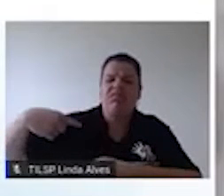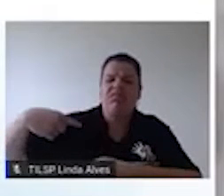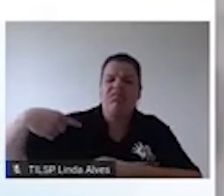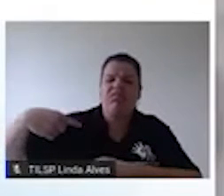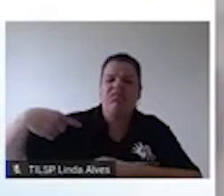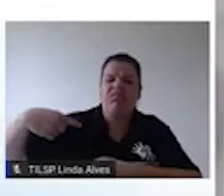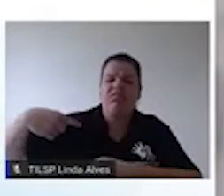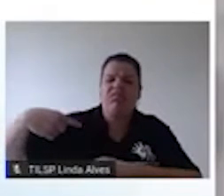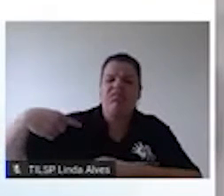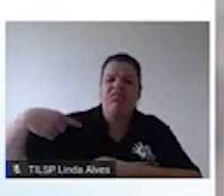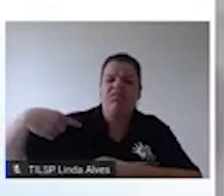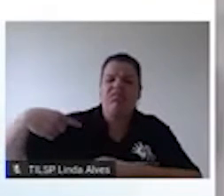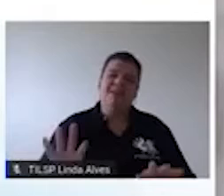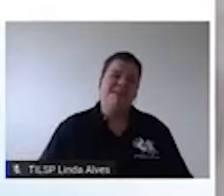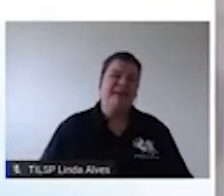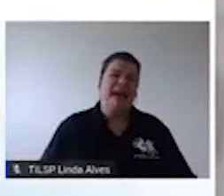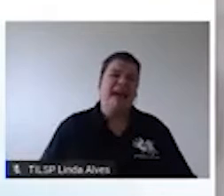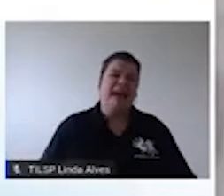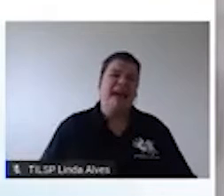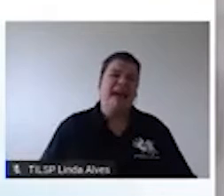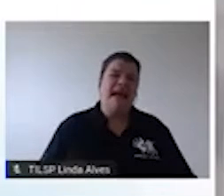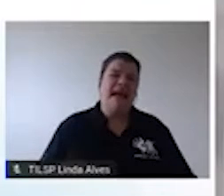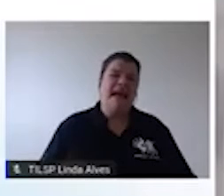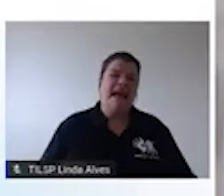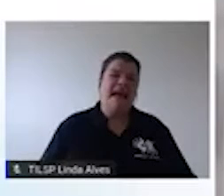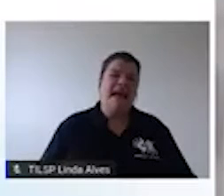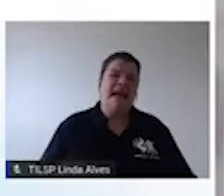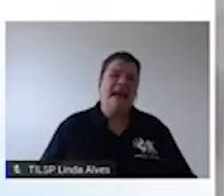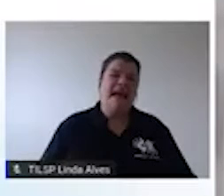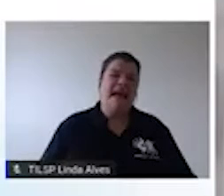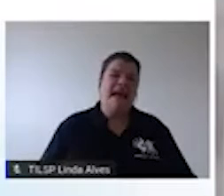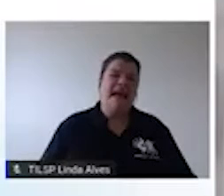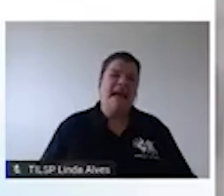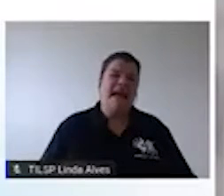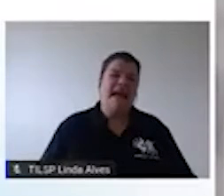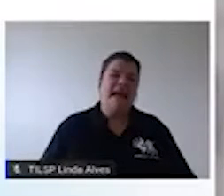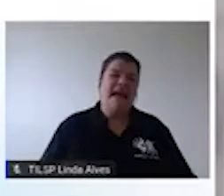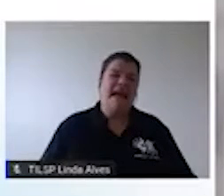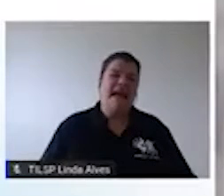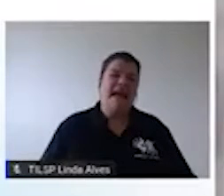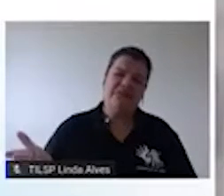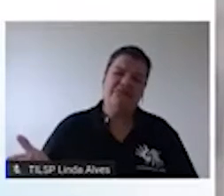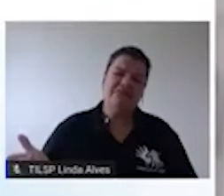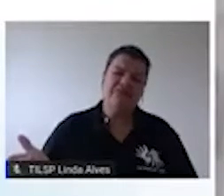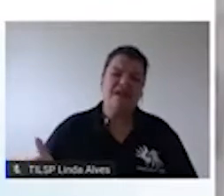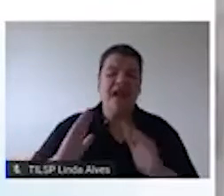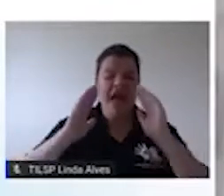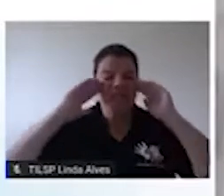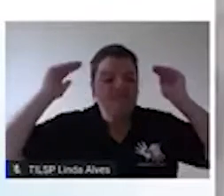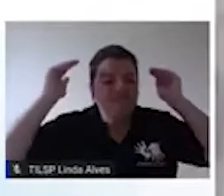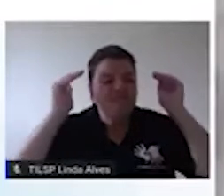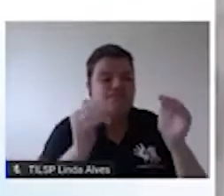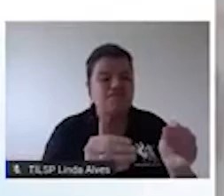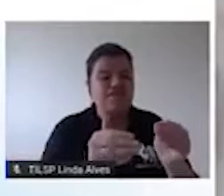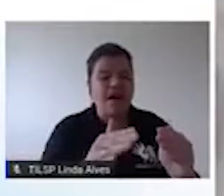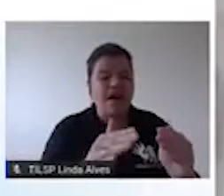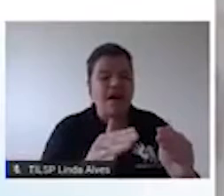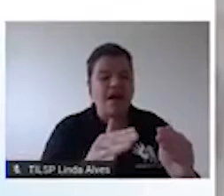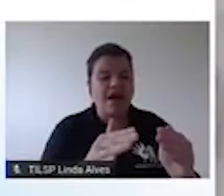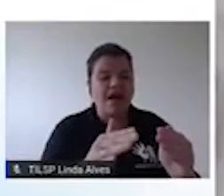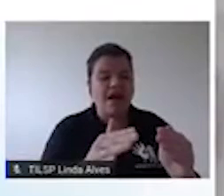que isso não fosse judicializado. Isso não é para ser judicializado. isso é uma circunstância que tem